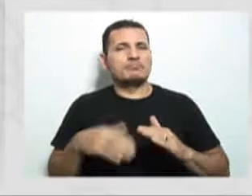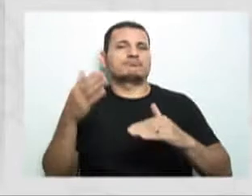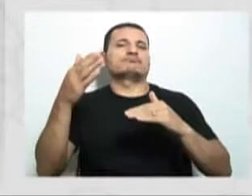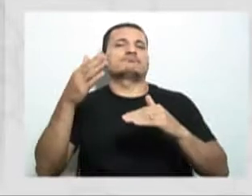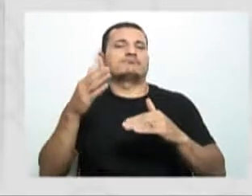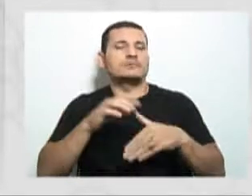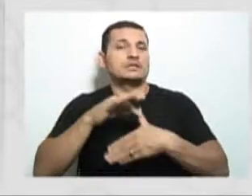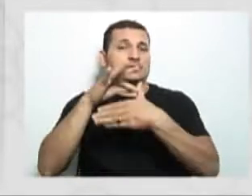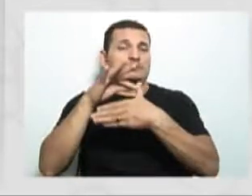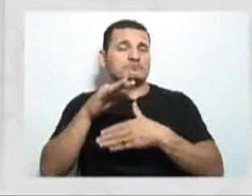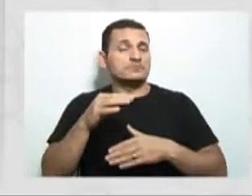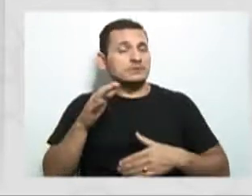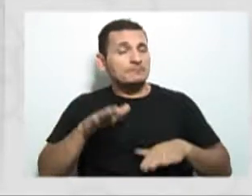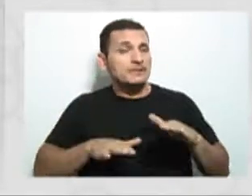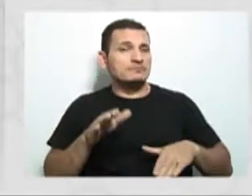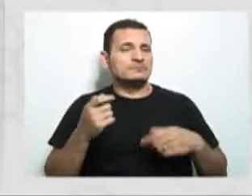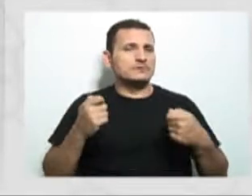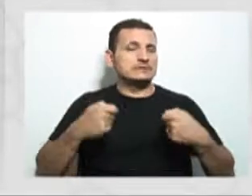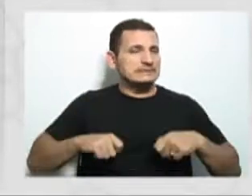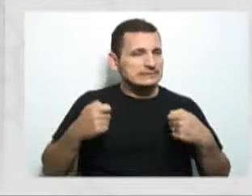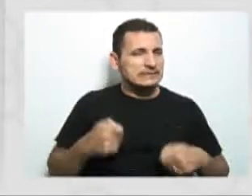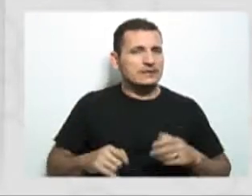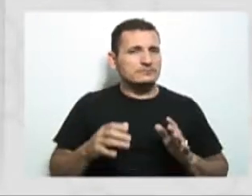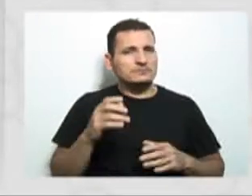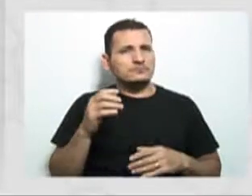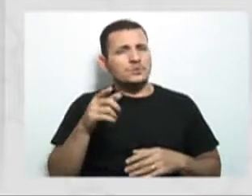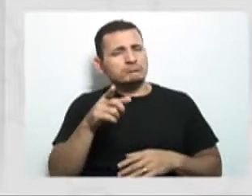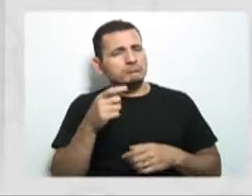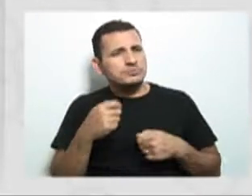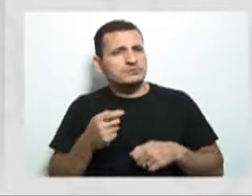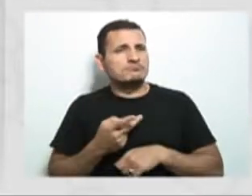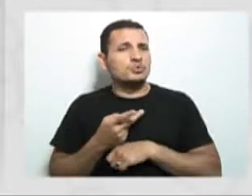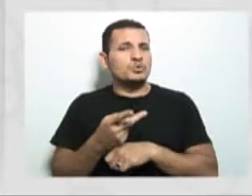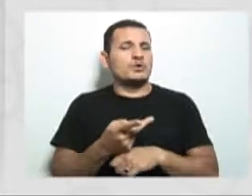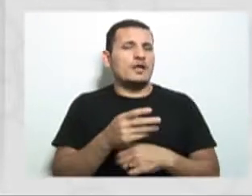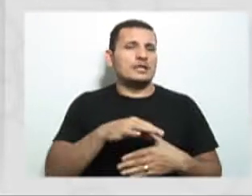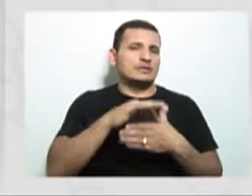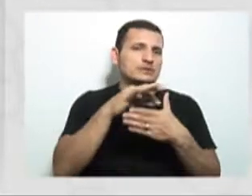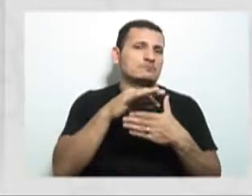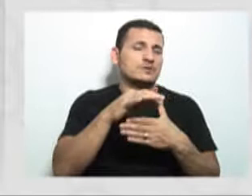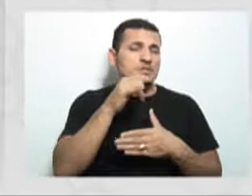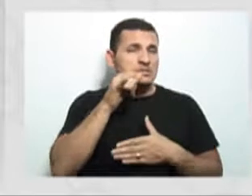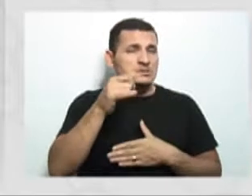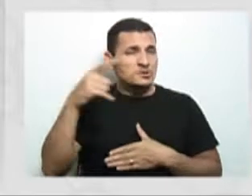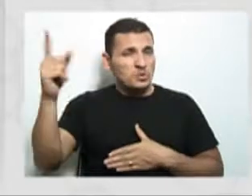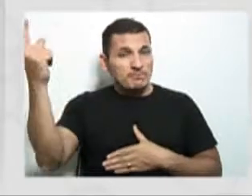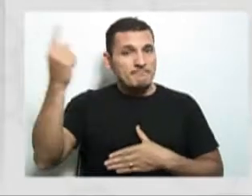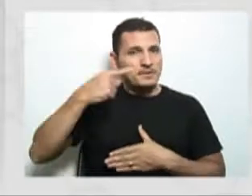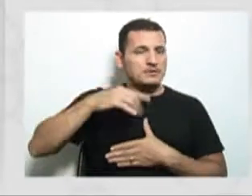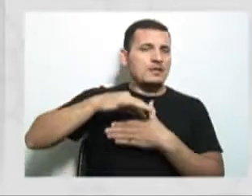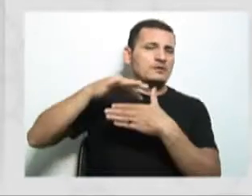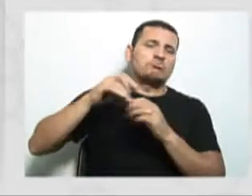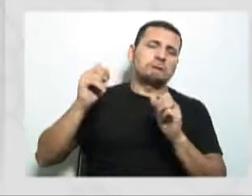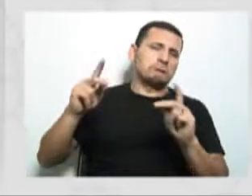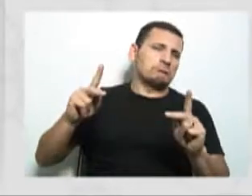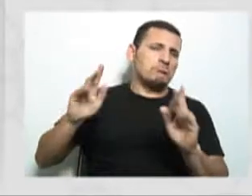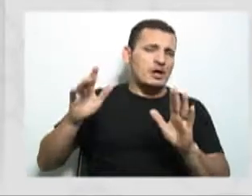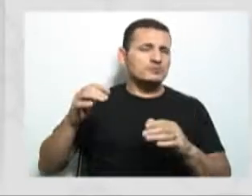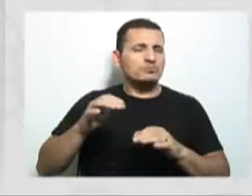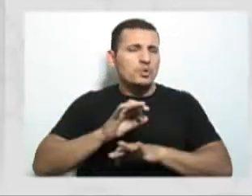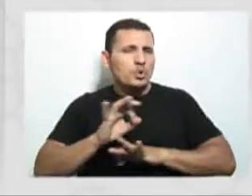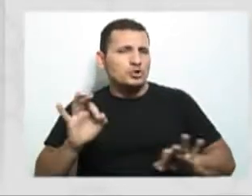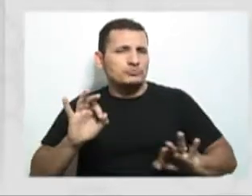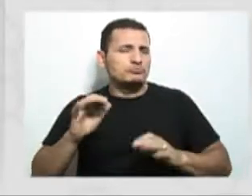Então sinta essa necessidade. Procure ser um líder, não só um liderado. Se for um liderado, não tem problema. Que seja um bom liderado, né? Um